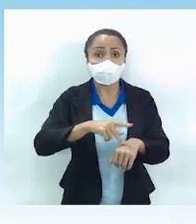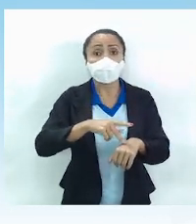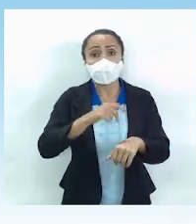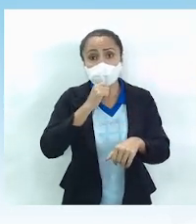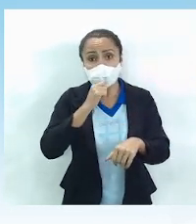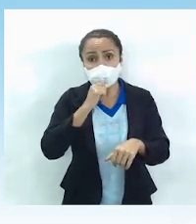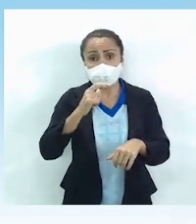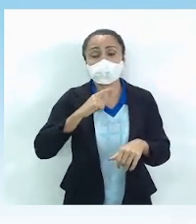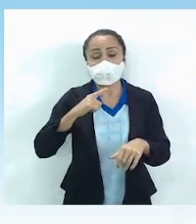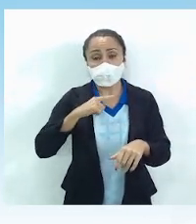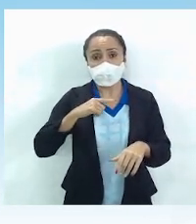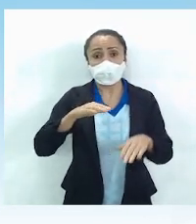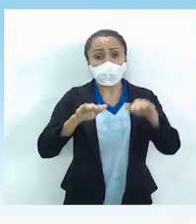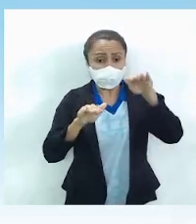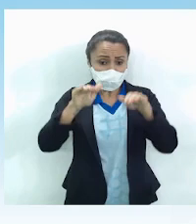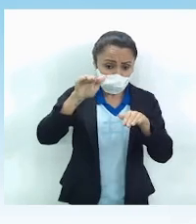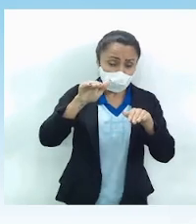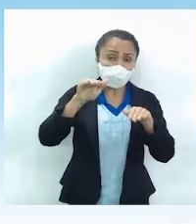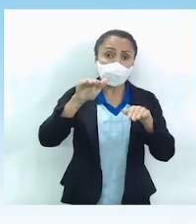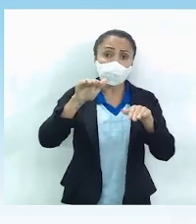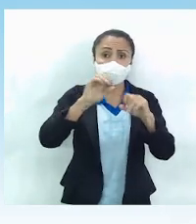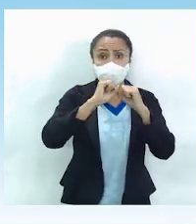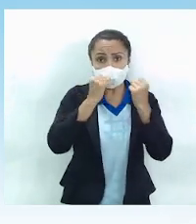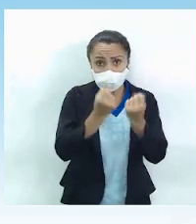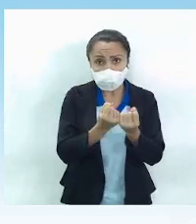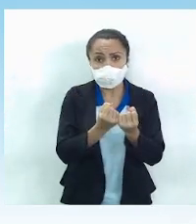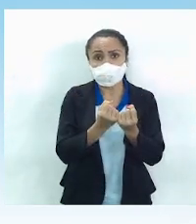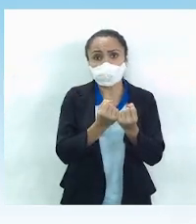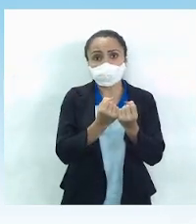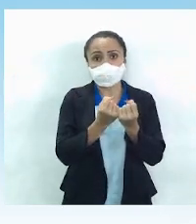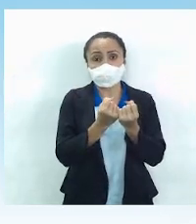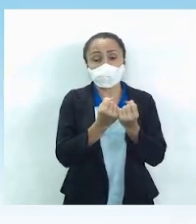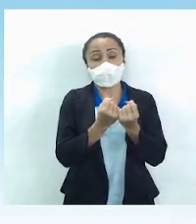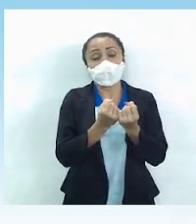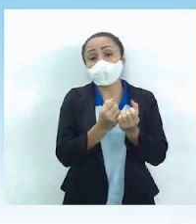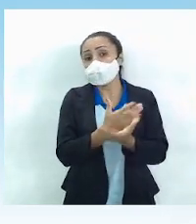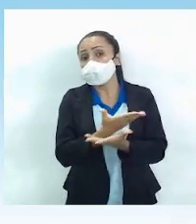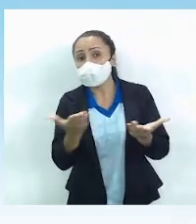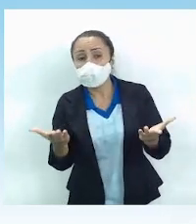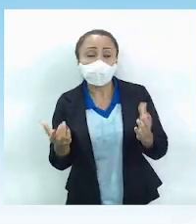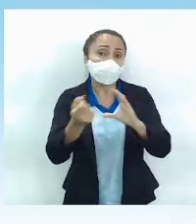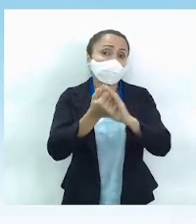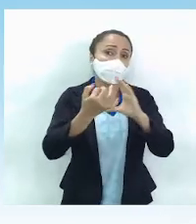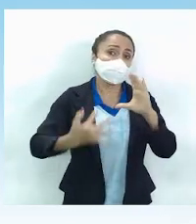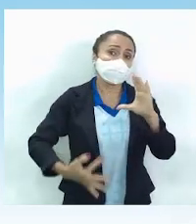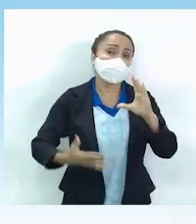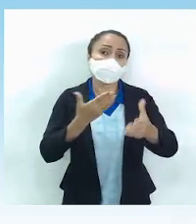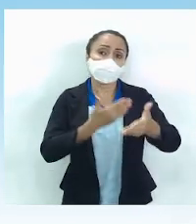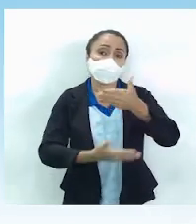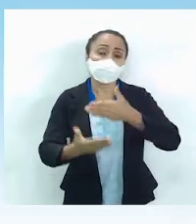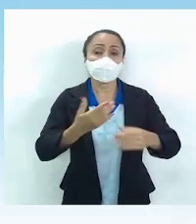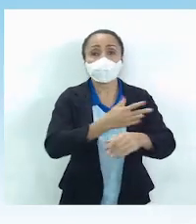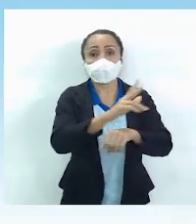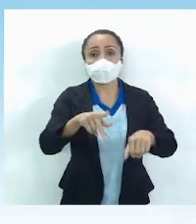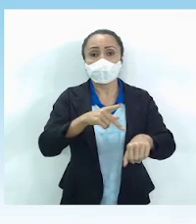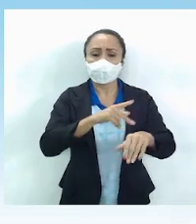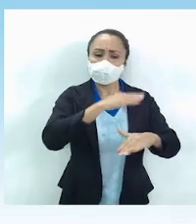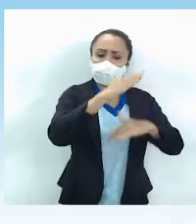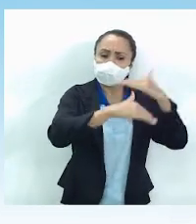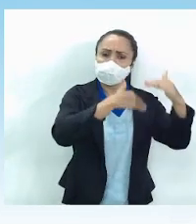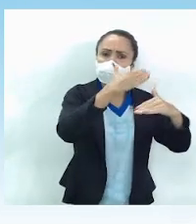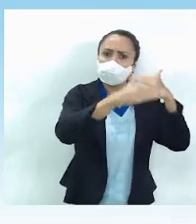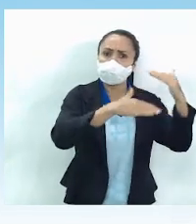grande desigualdade social, né? Então, como é que se caracteriza aí as relações entre os países